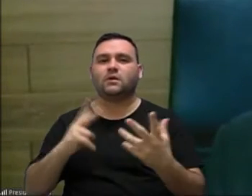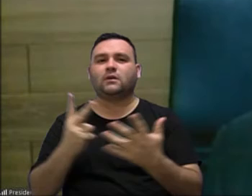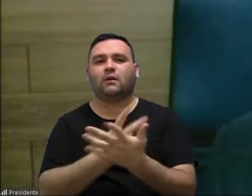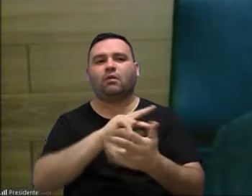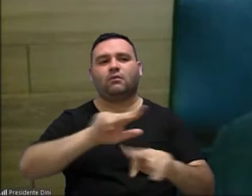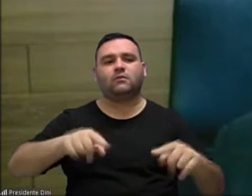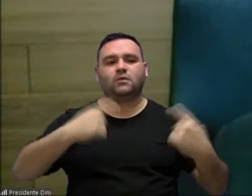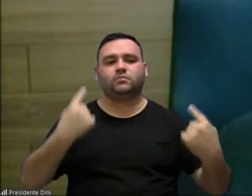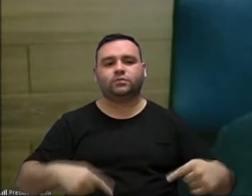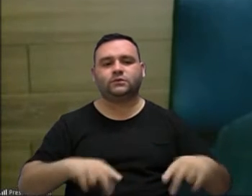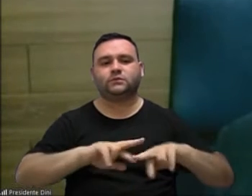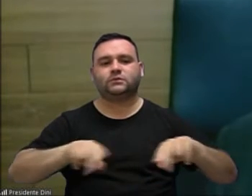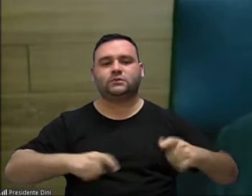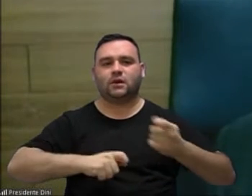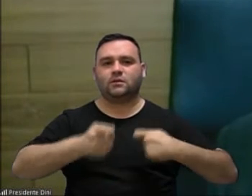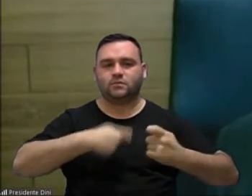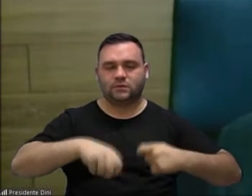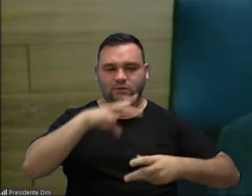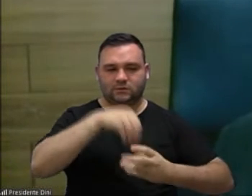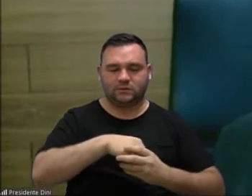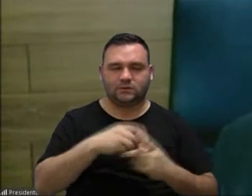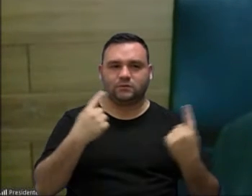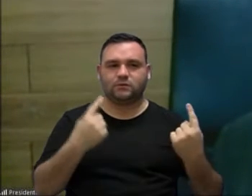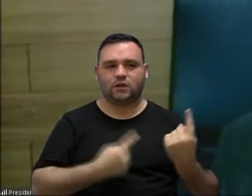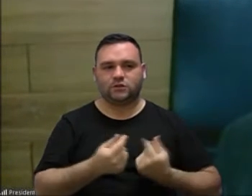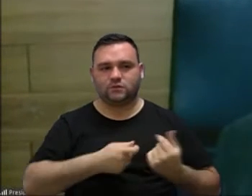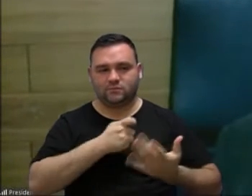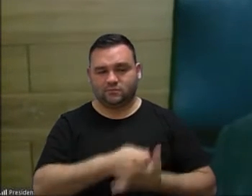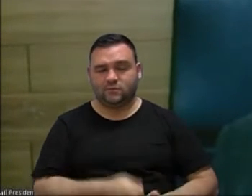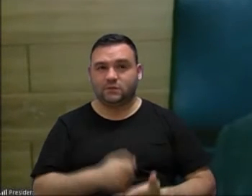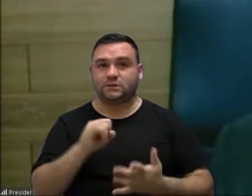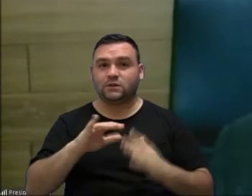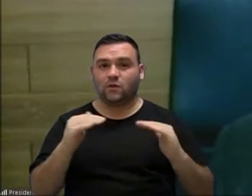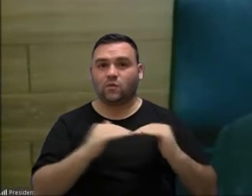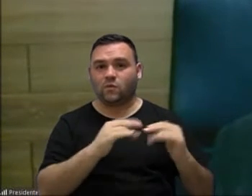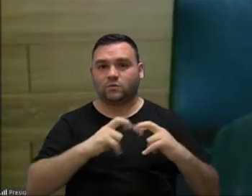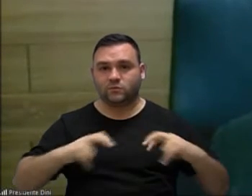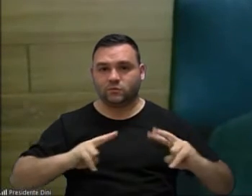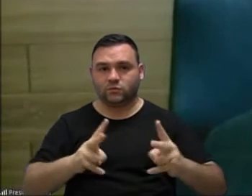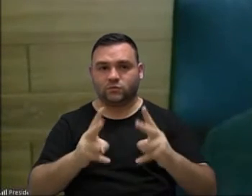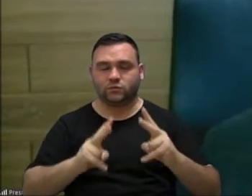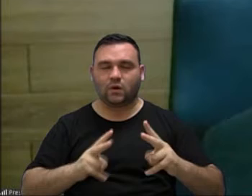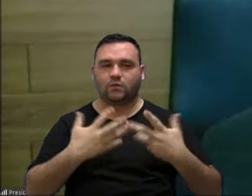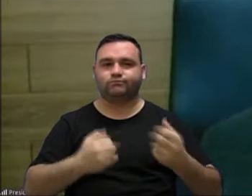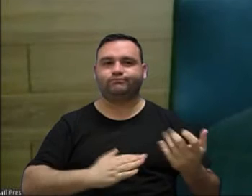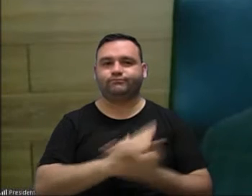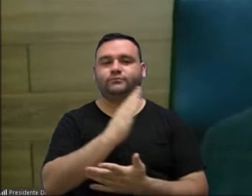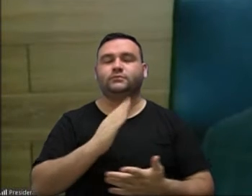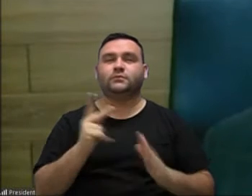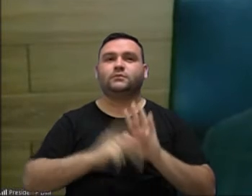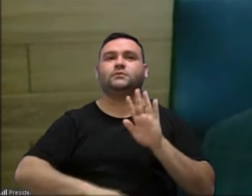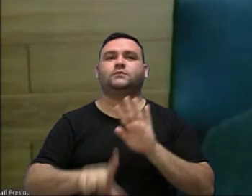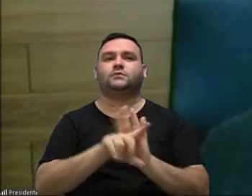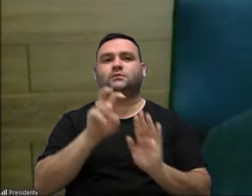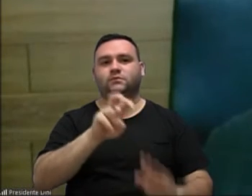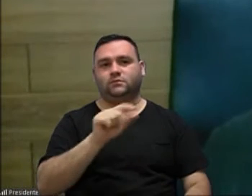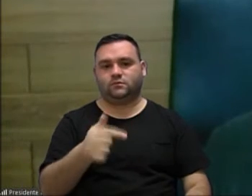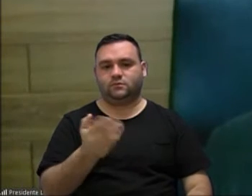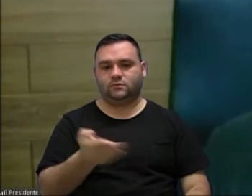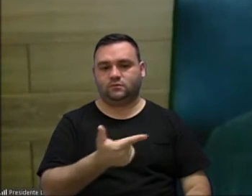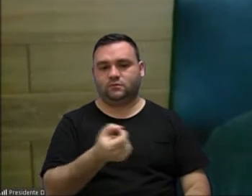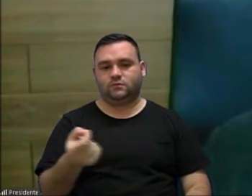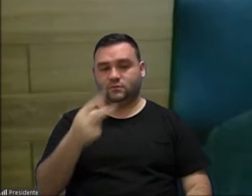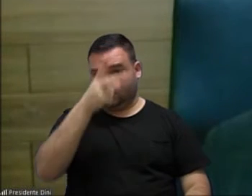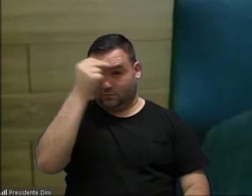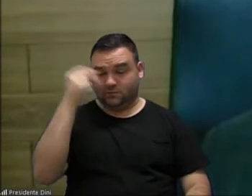disputas em contatos administrativos os vereadores que concordam permanecem como estão está aprovado o projeto de lei 57 de